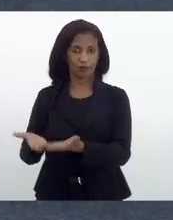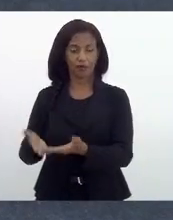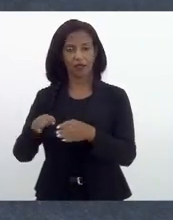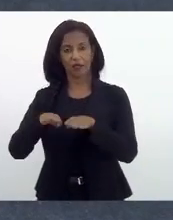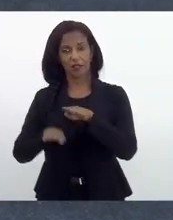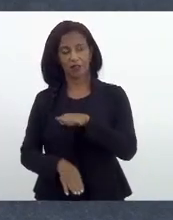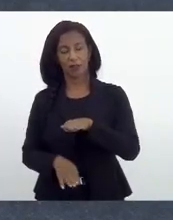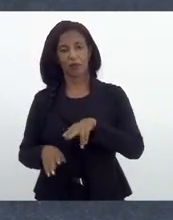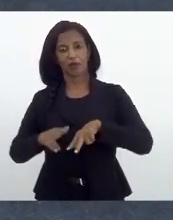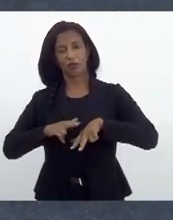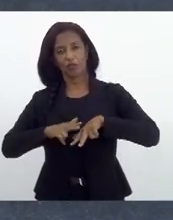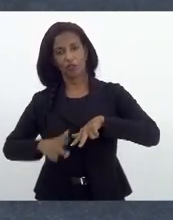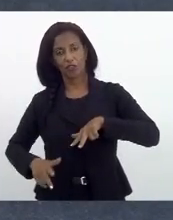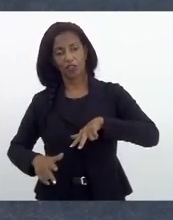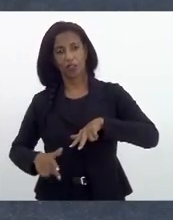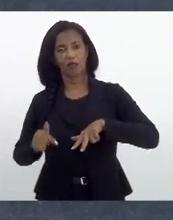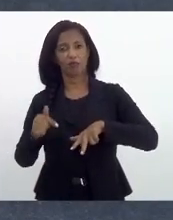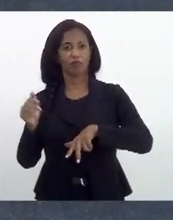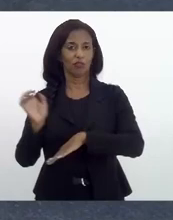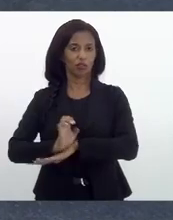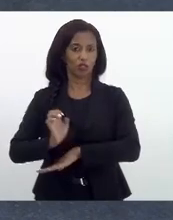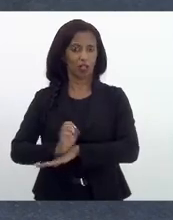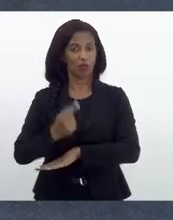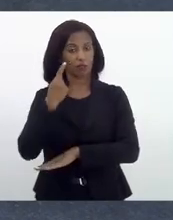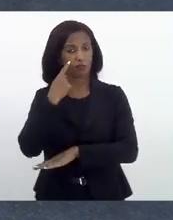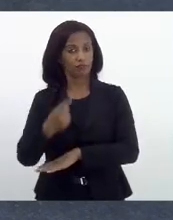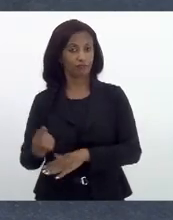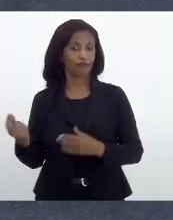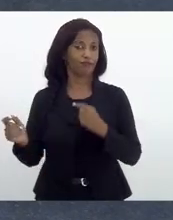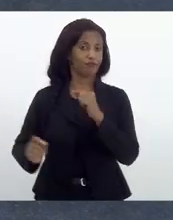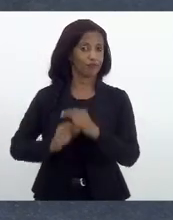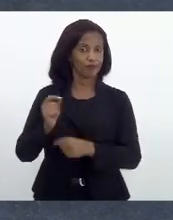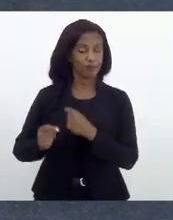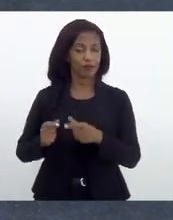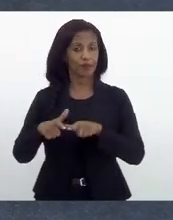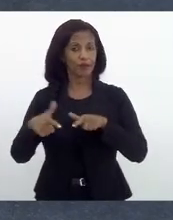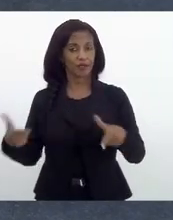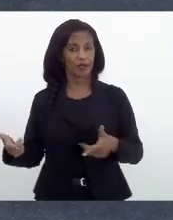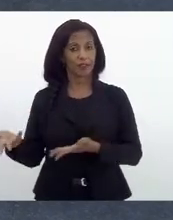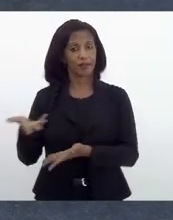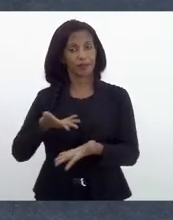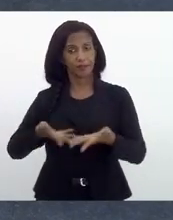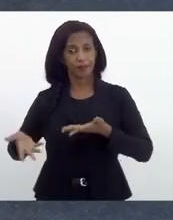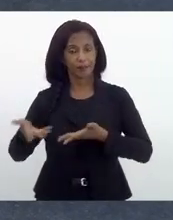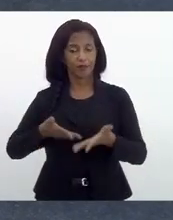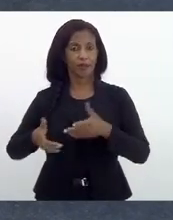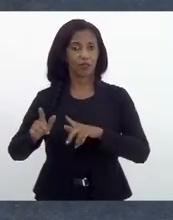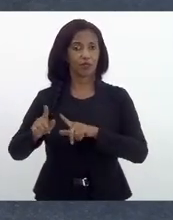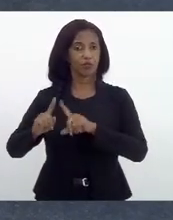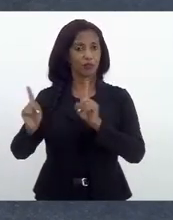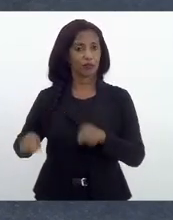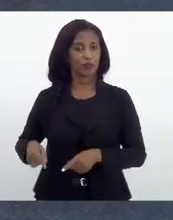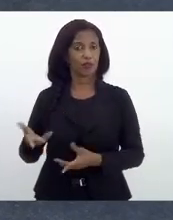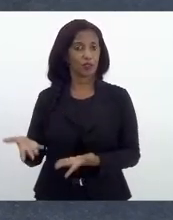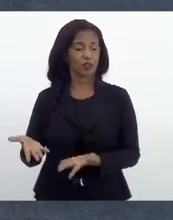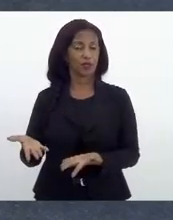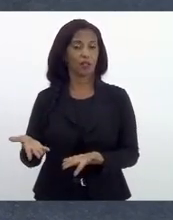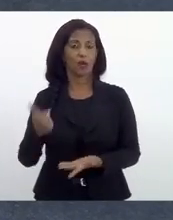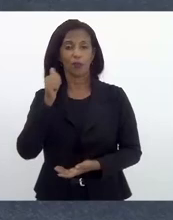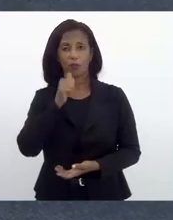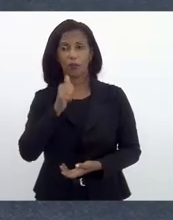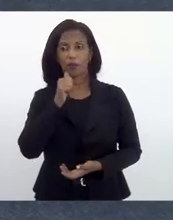desigualdade de gênero no nosso estado visto que grande parte dos nossos servidores são